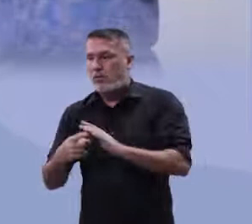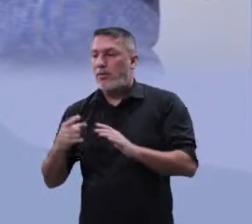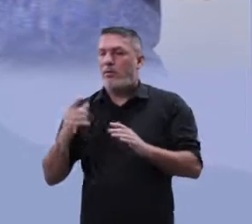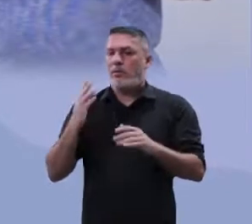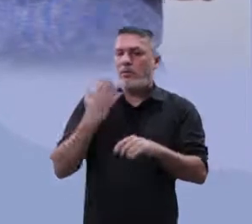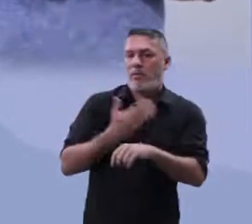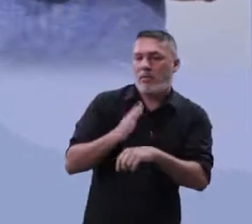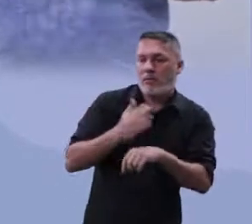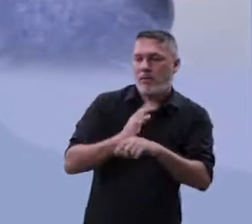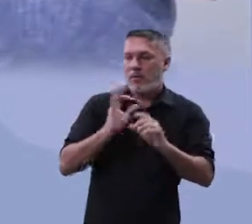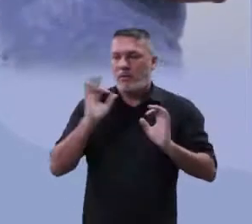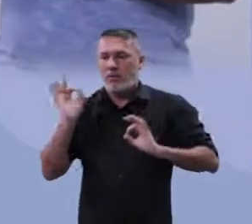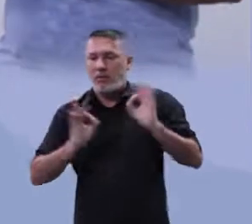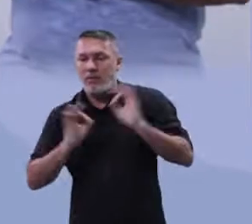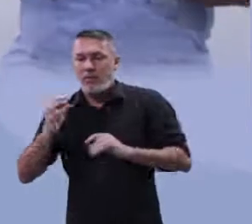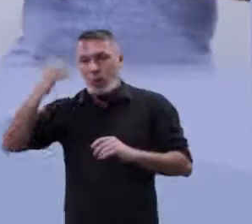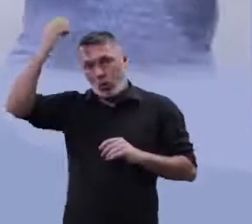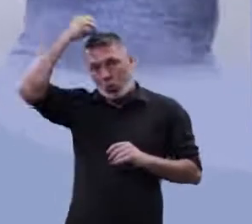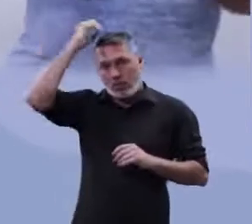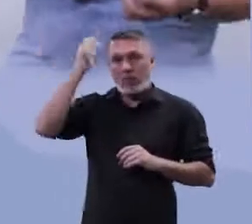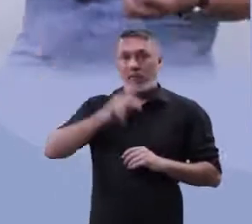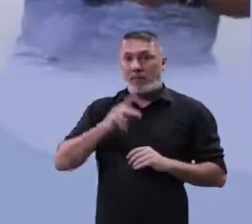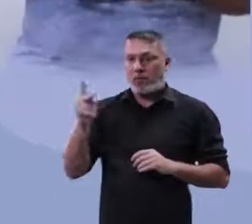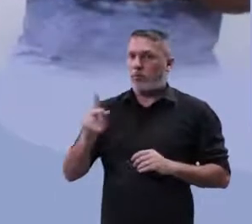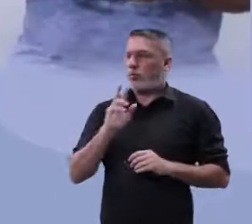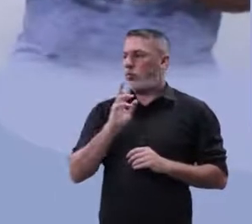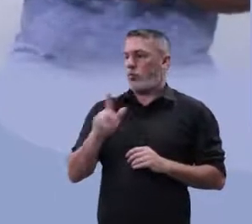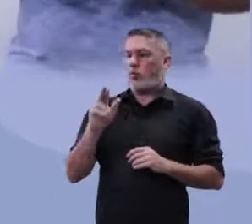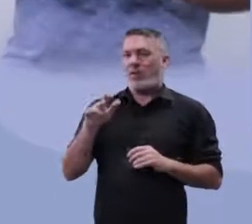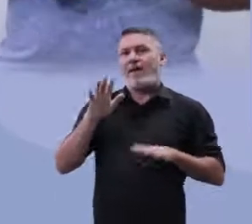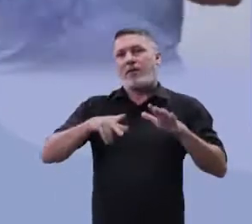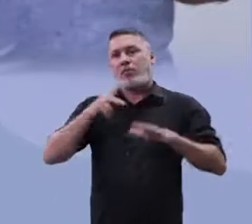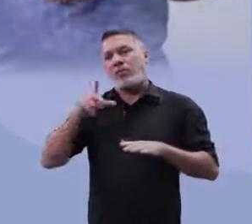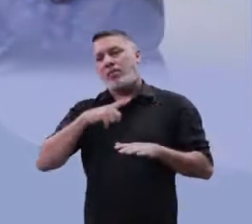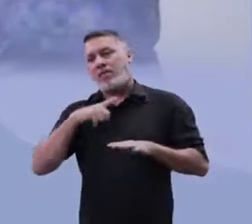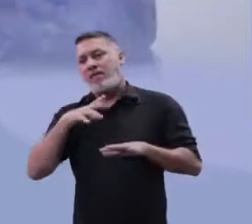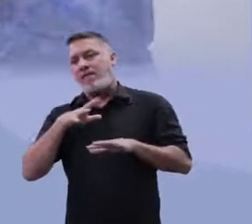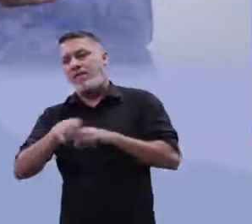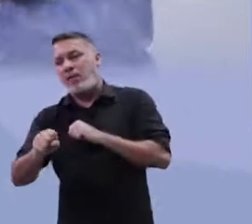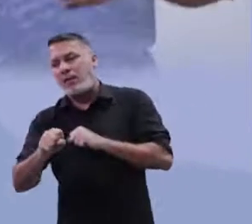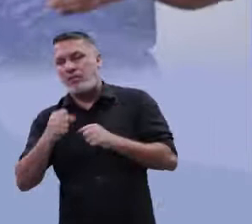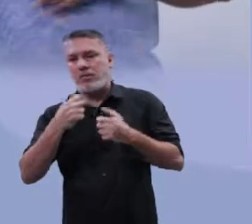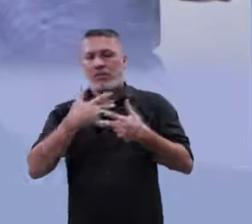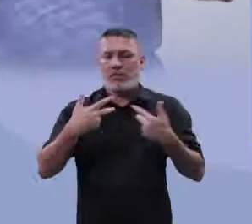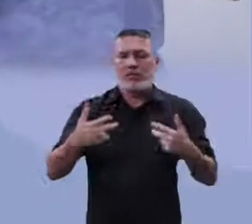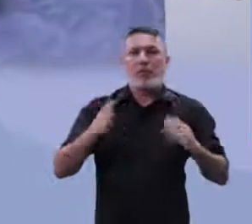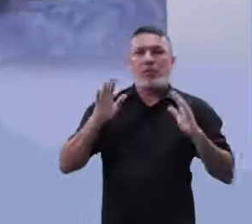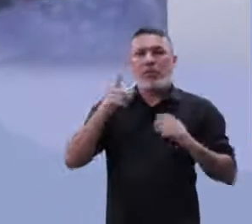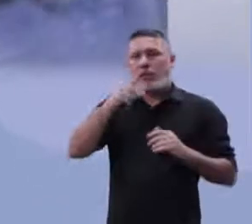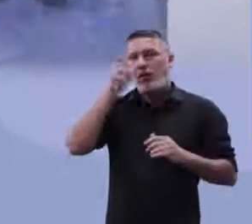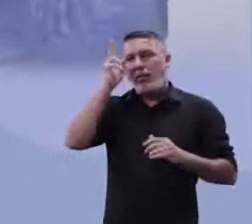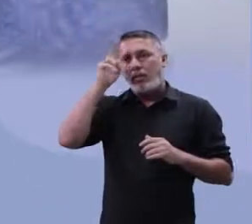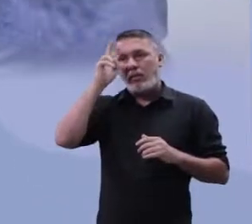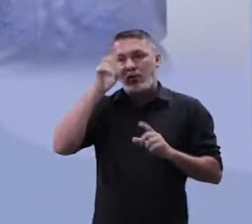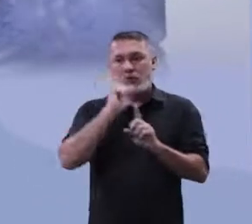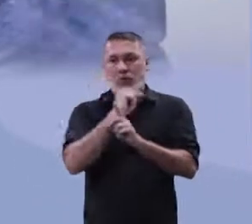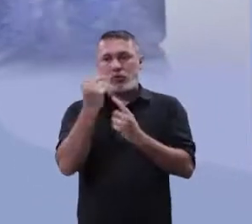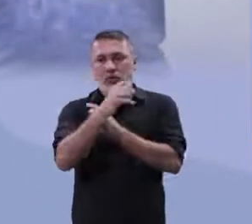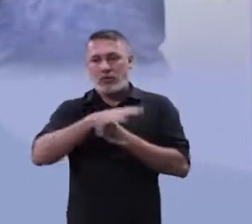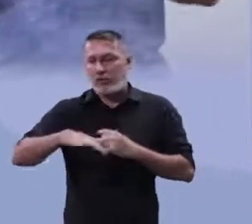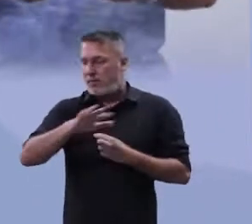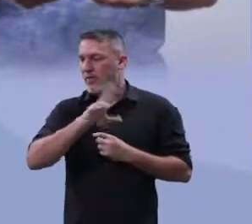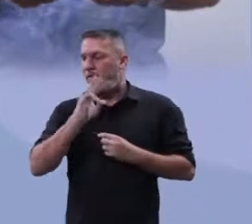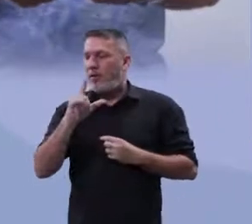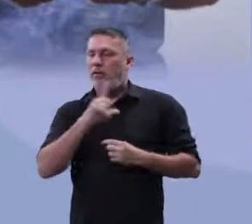isso aí. E esse preparo não é culpa do professor. Às vezes ele fez a sua formação, né? Mas lembra que eu falei com vocês, a sociedade ela